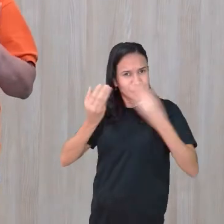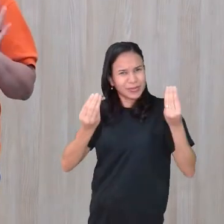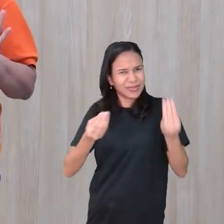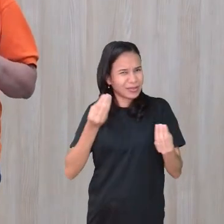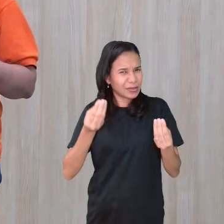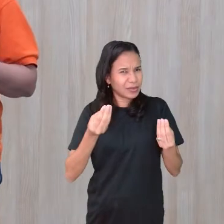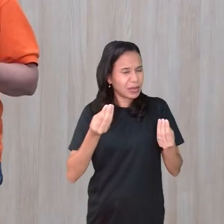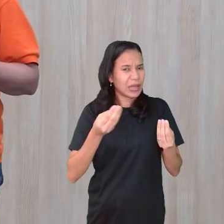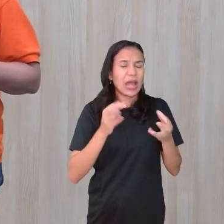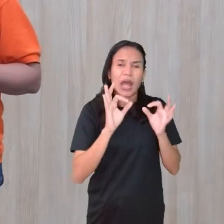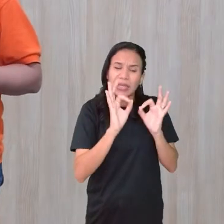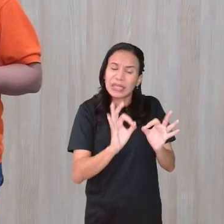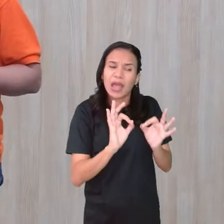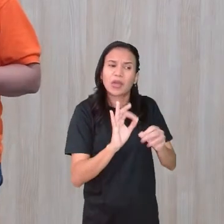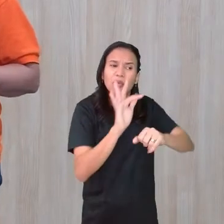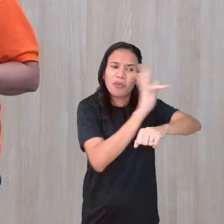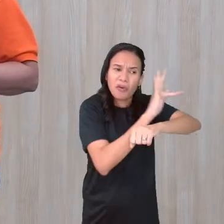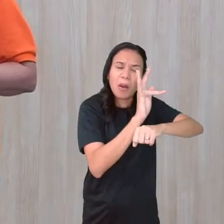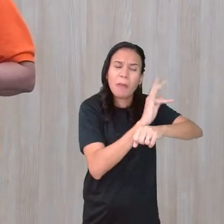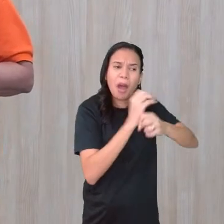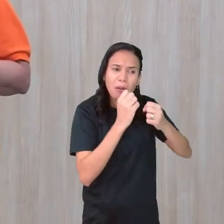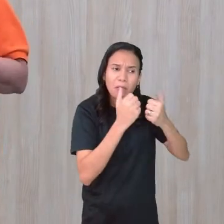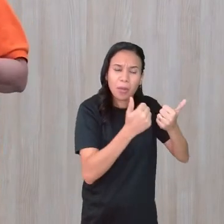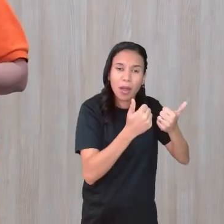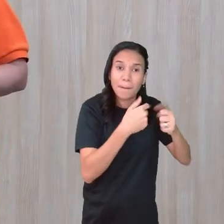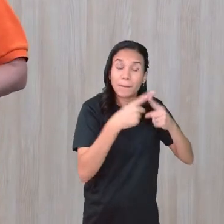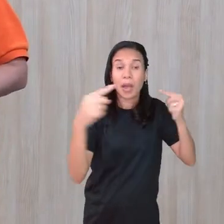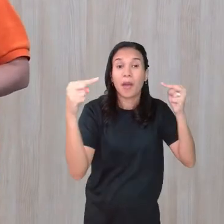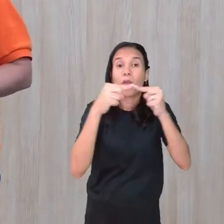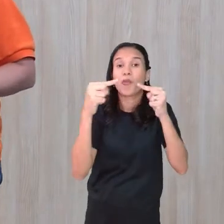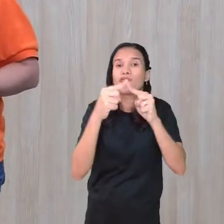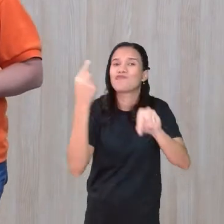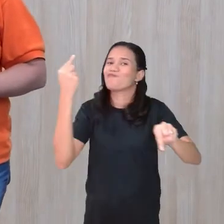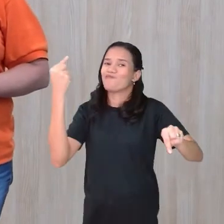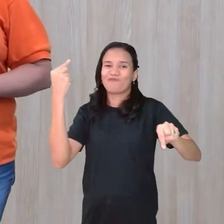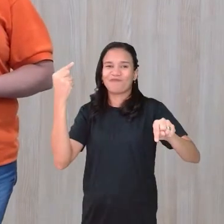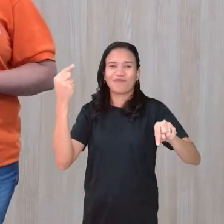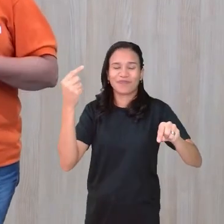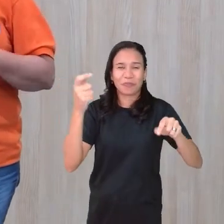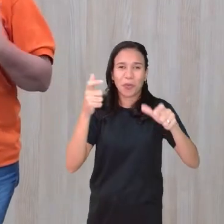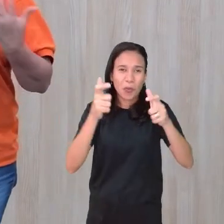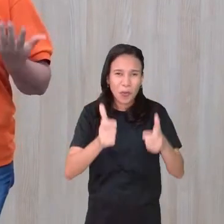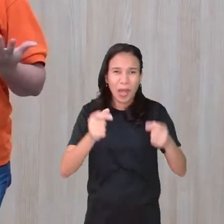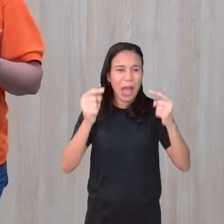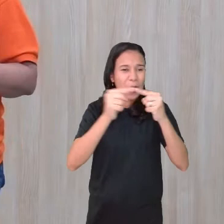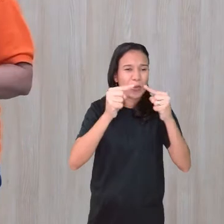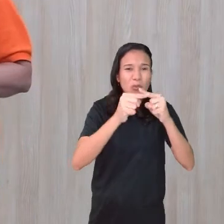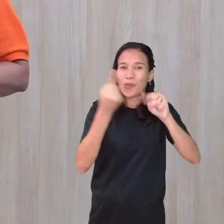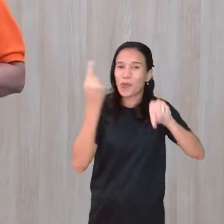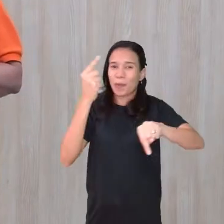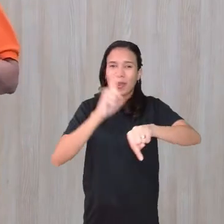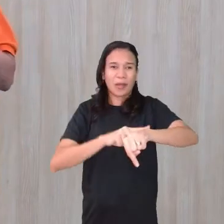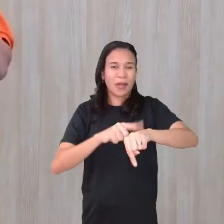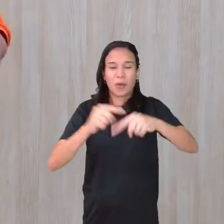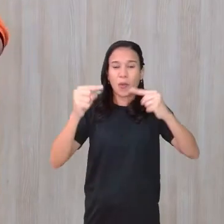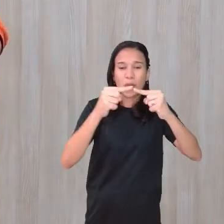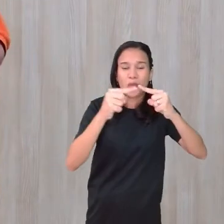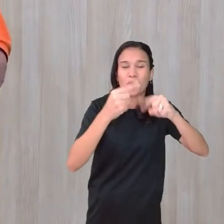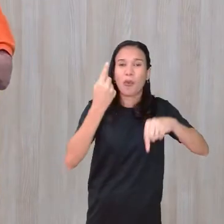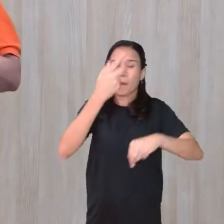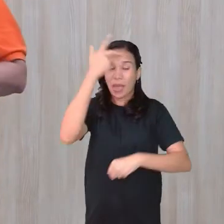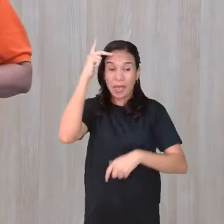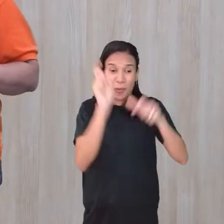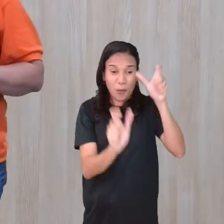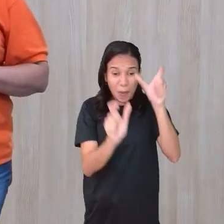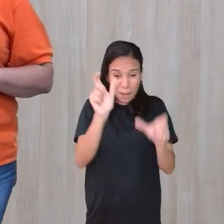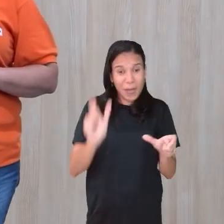está adequado para o ambiente, não é, para as pessoas que são íntimas, não é, os pais, são as pessoas mais